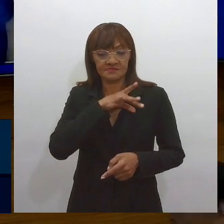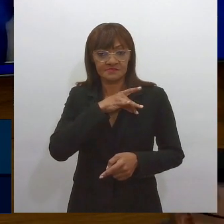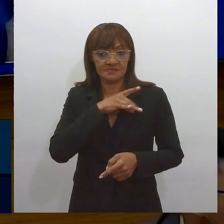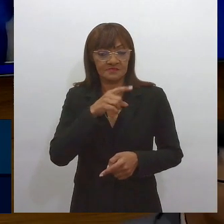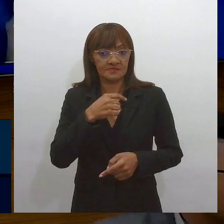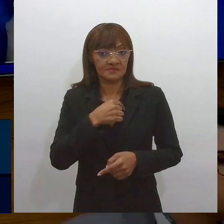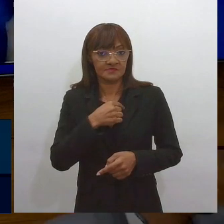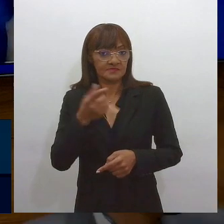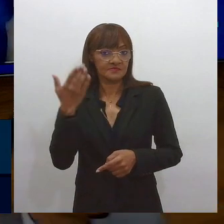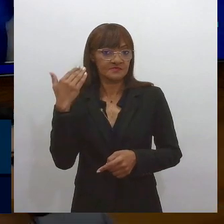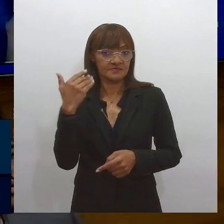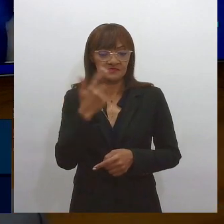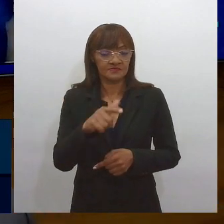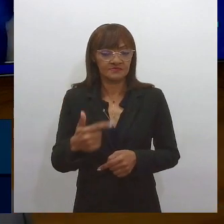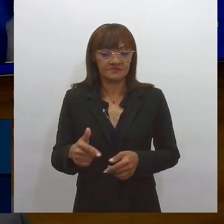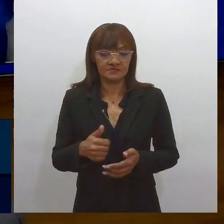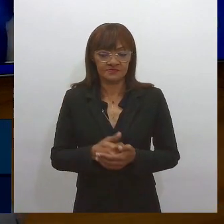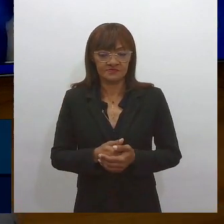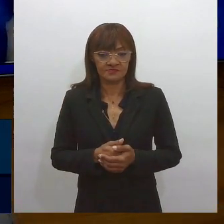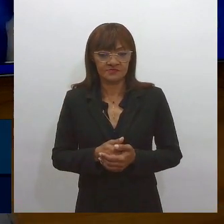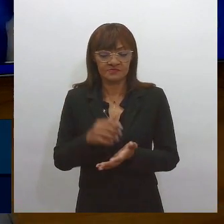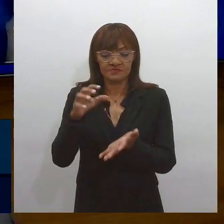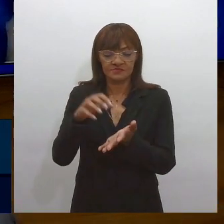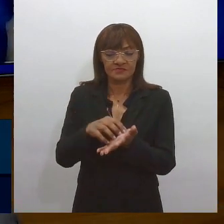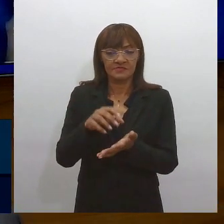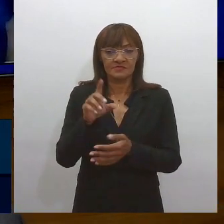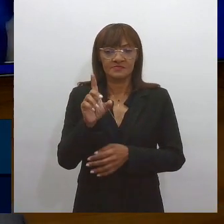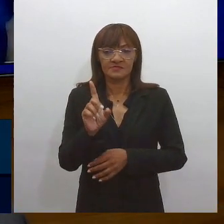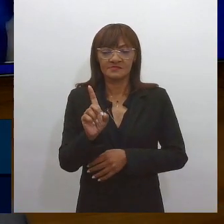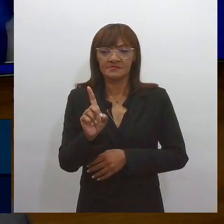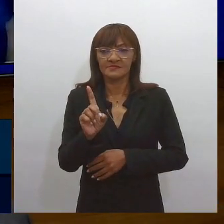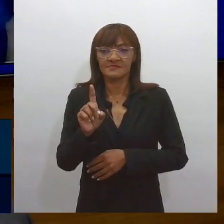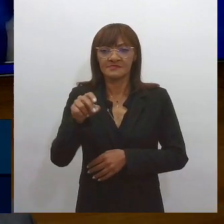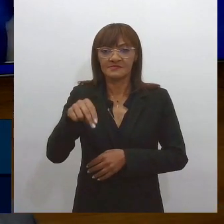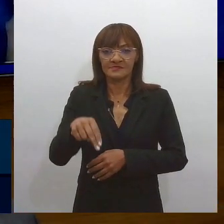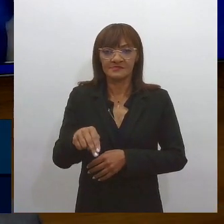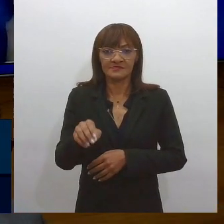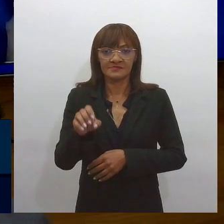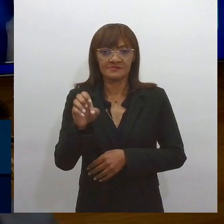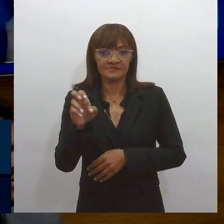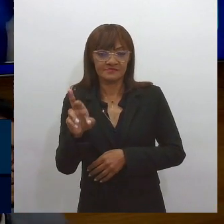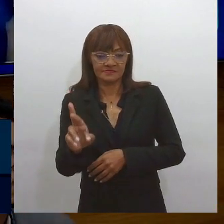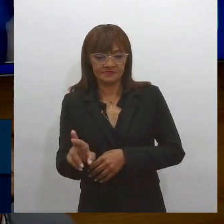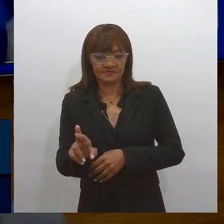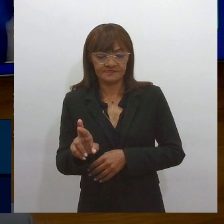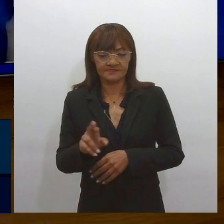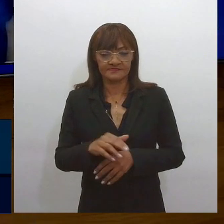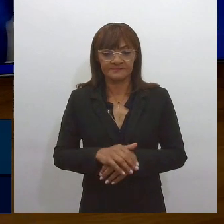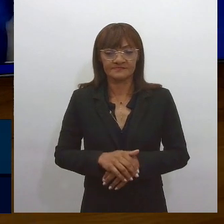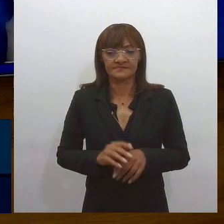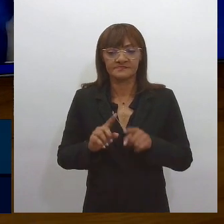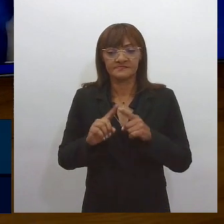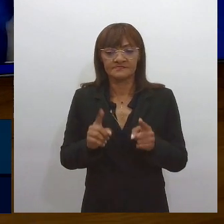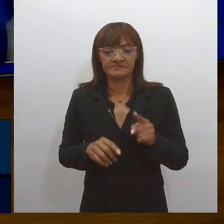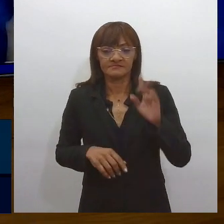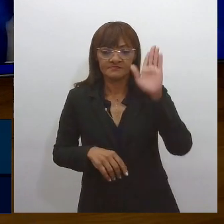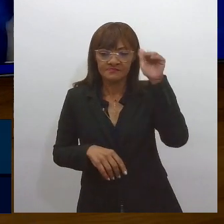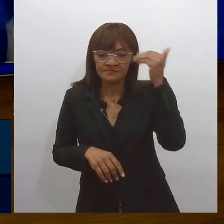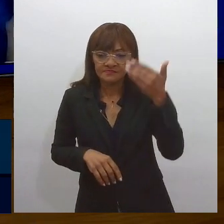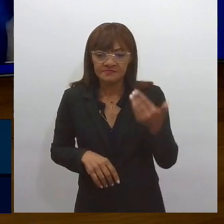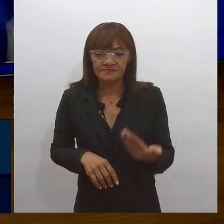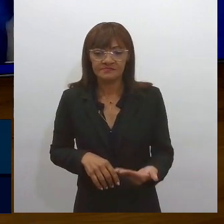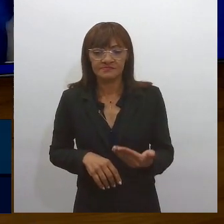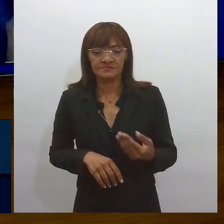dnr esse órgão foi extinto Mas tive a honra de de participar eh eh